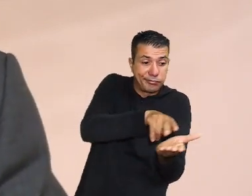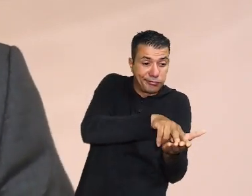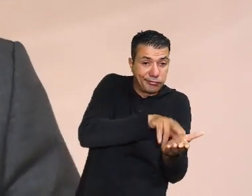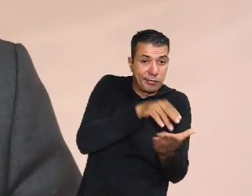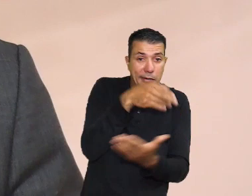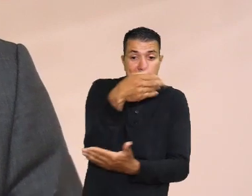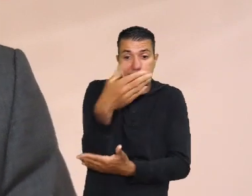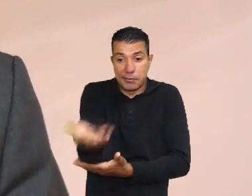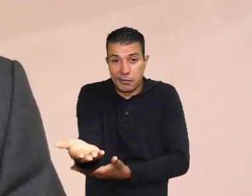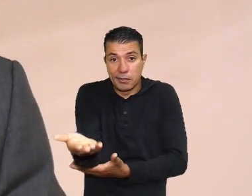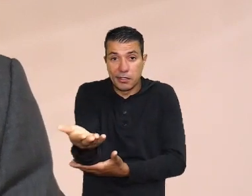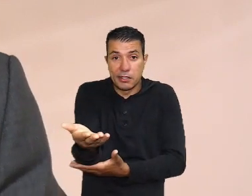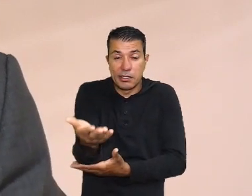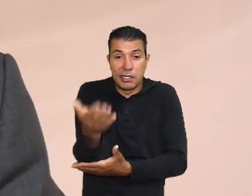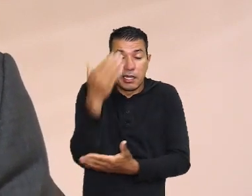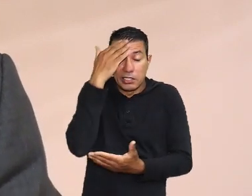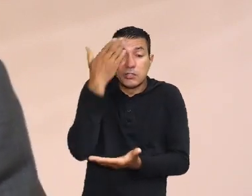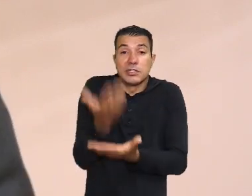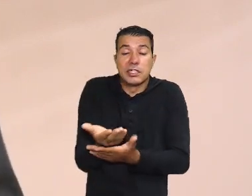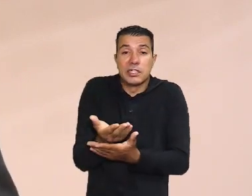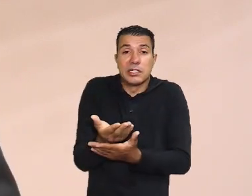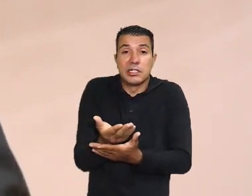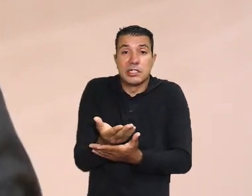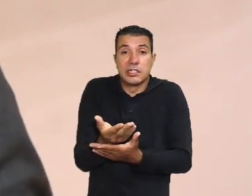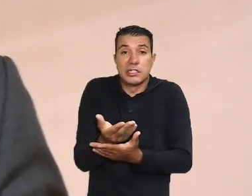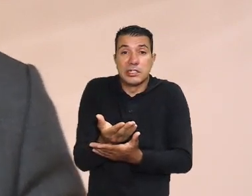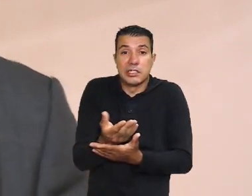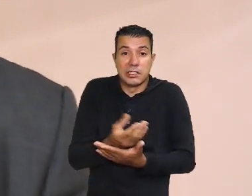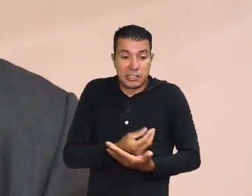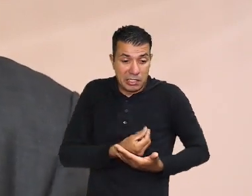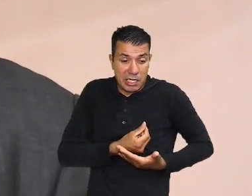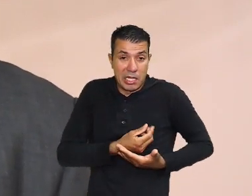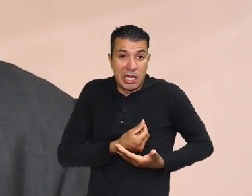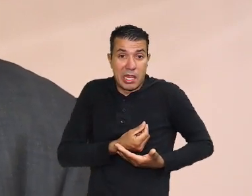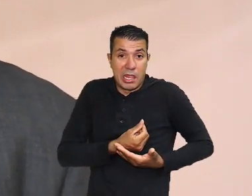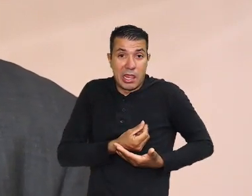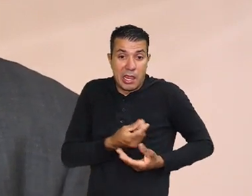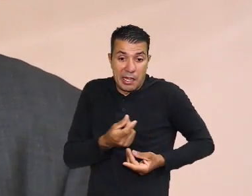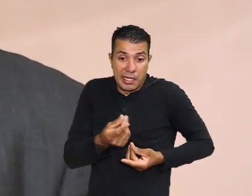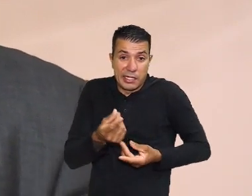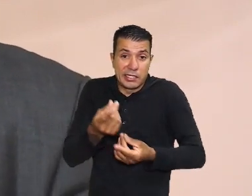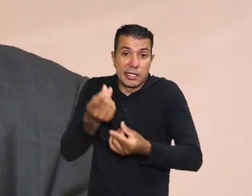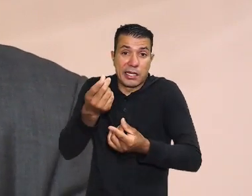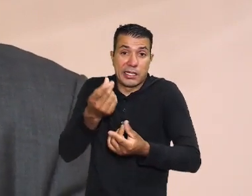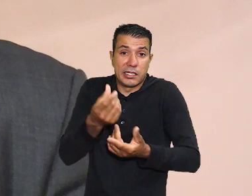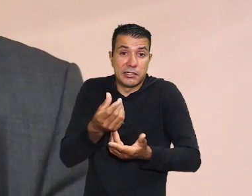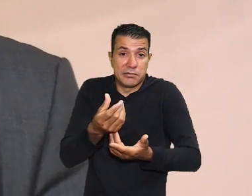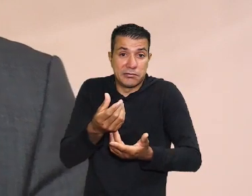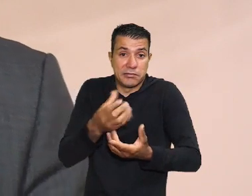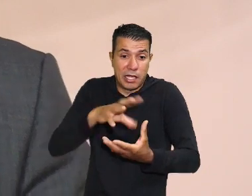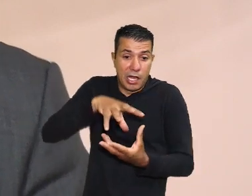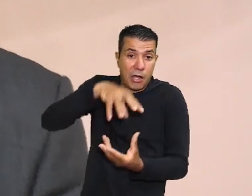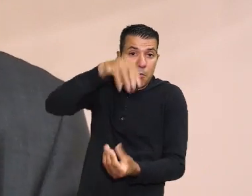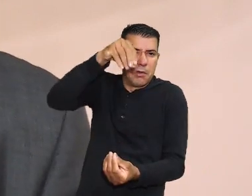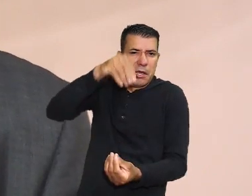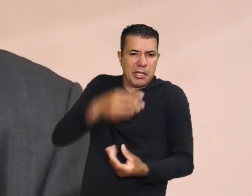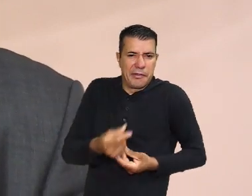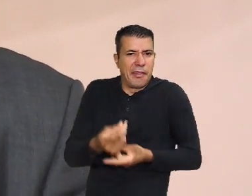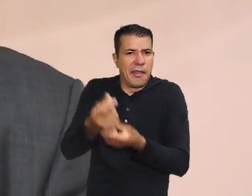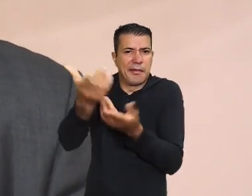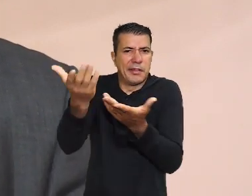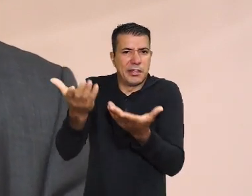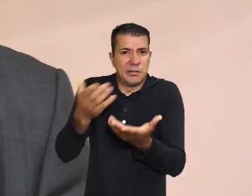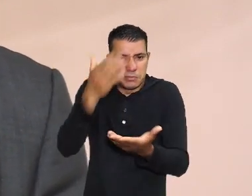na doutrina da imortalidade da alma. E essa doutrina ela ensina basicamente duas coisas. Primeiro, que a alma